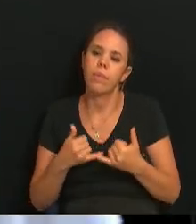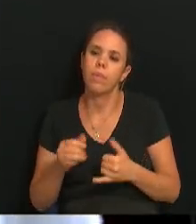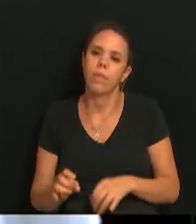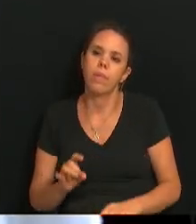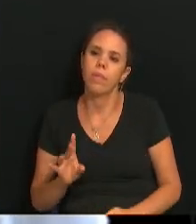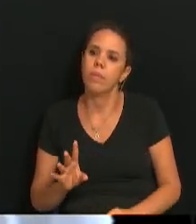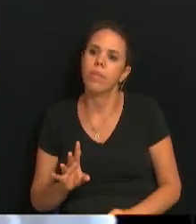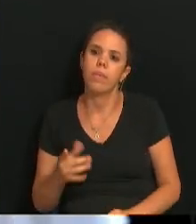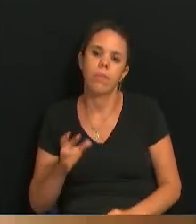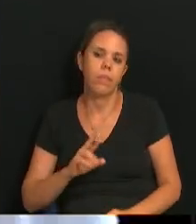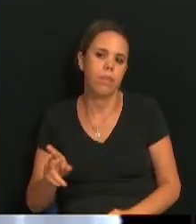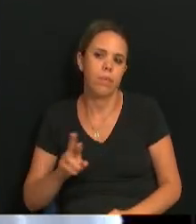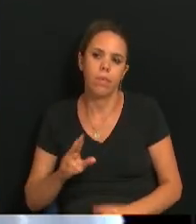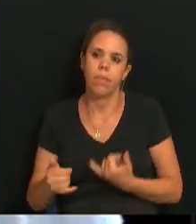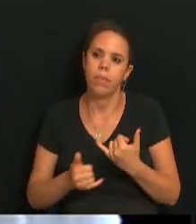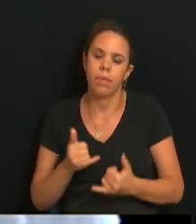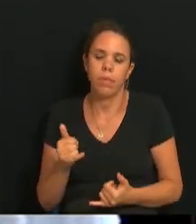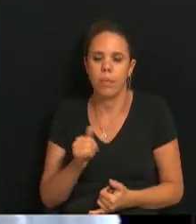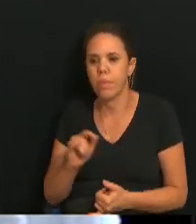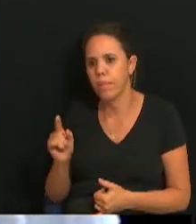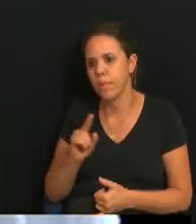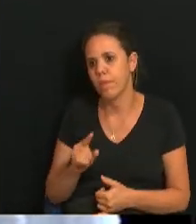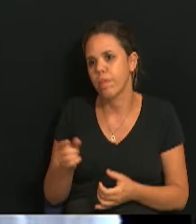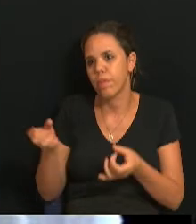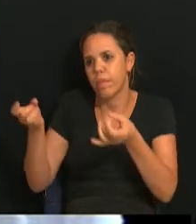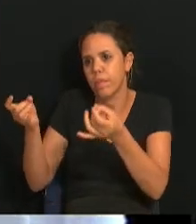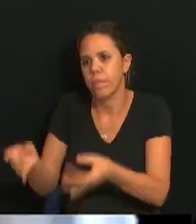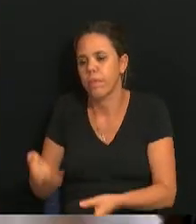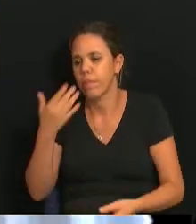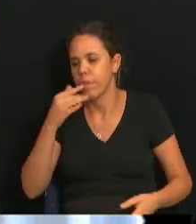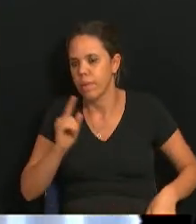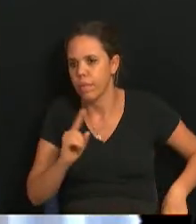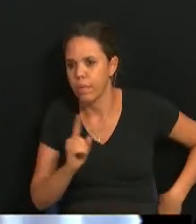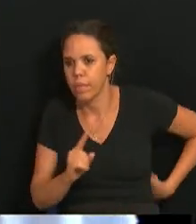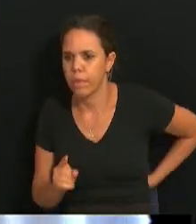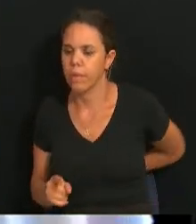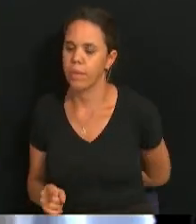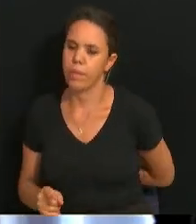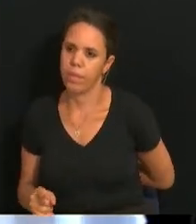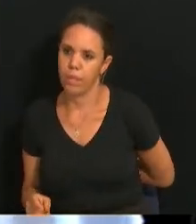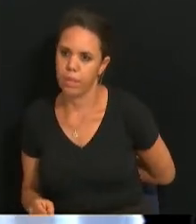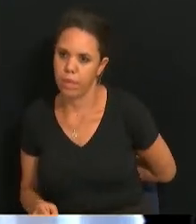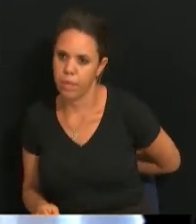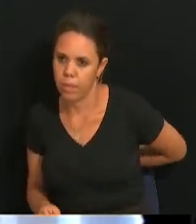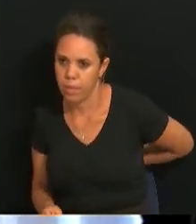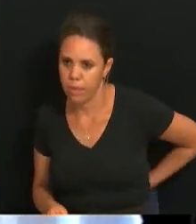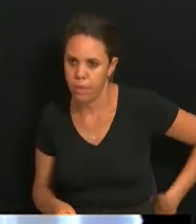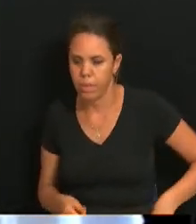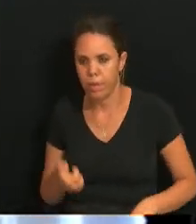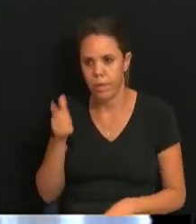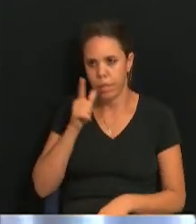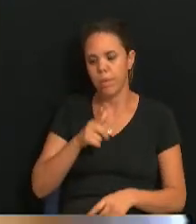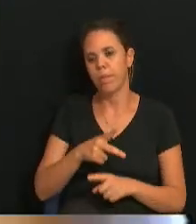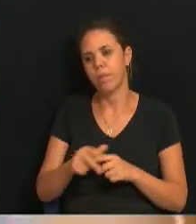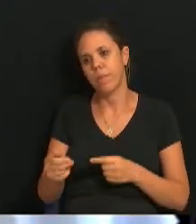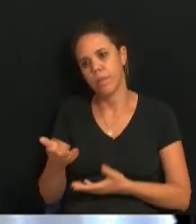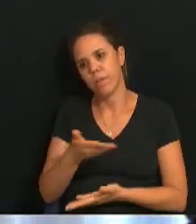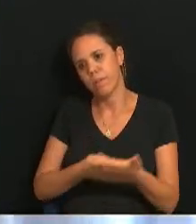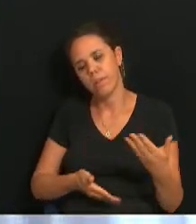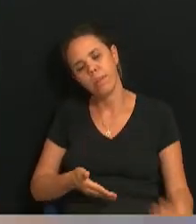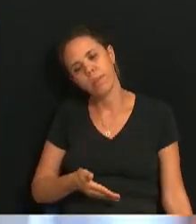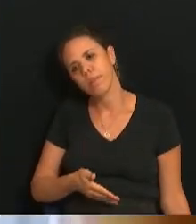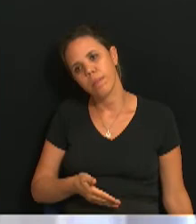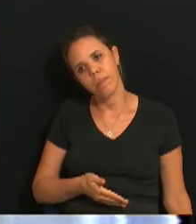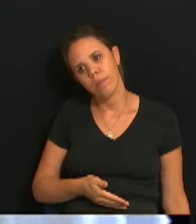sendo que não é só brincar, não é um depósito de criança. A integralidade da docência foi uma conquista da sociedade